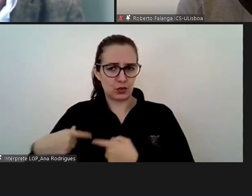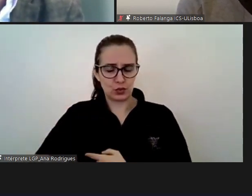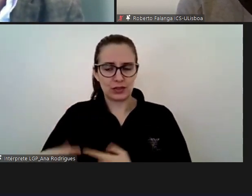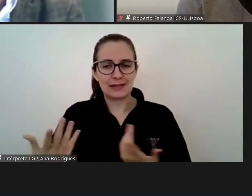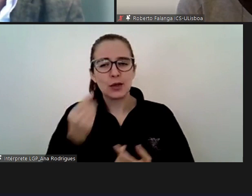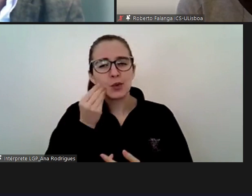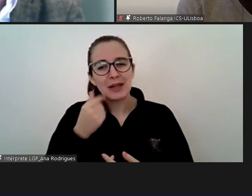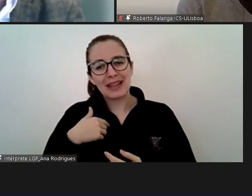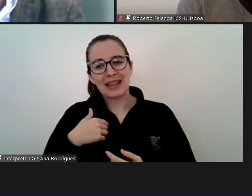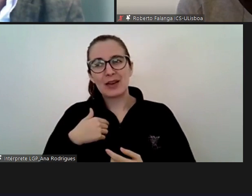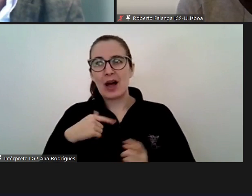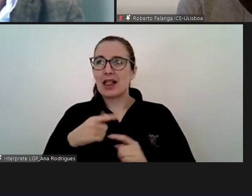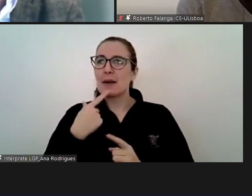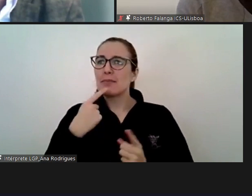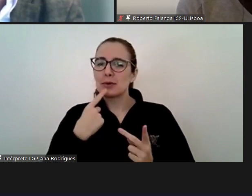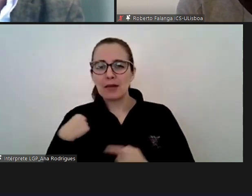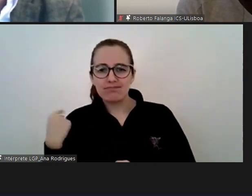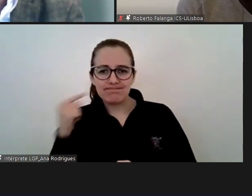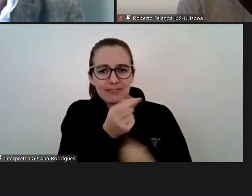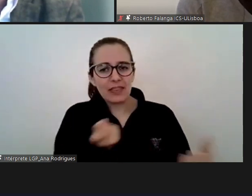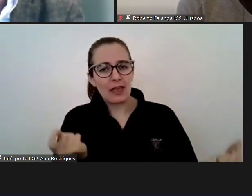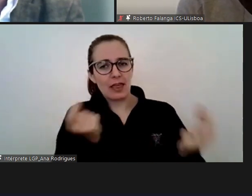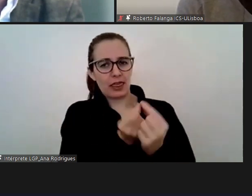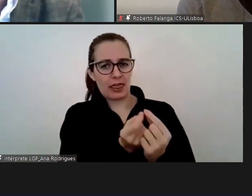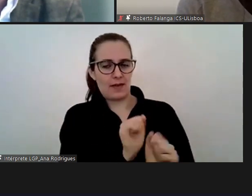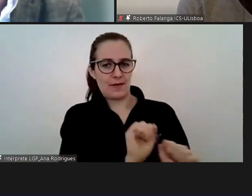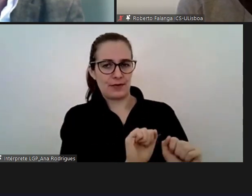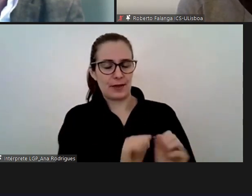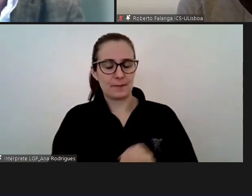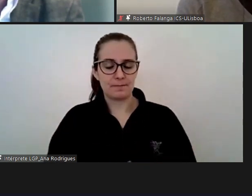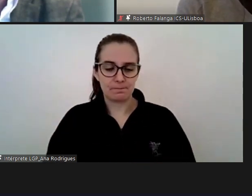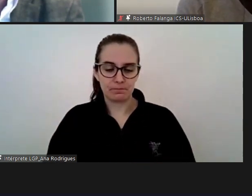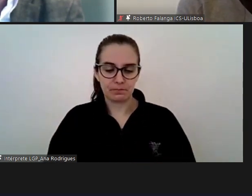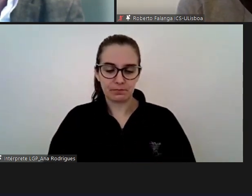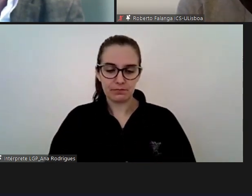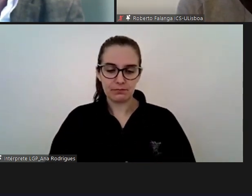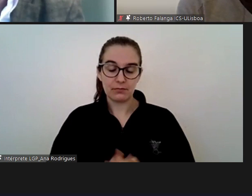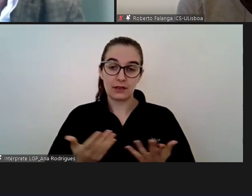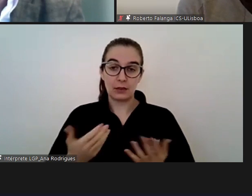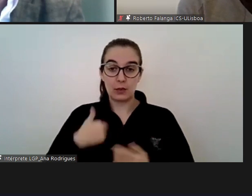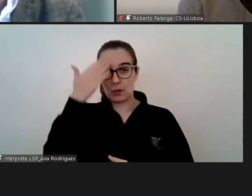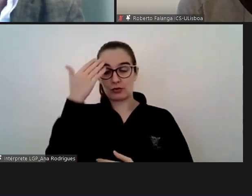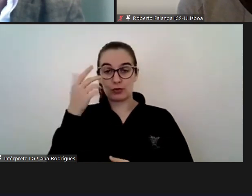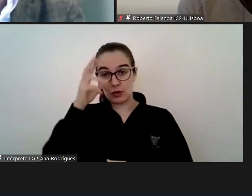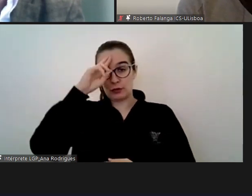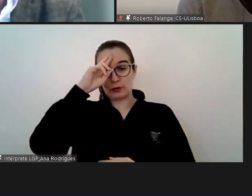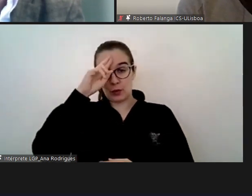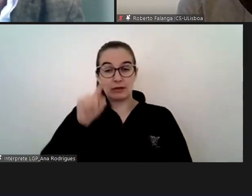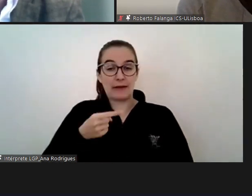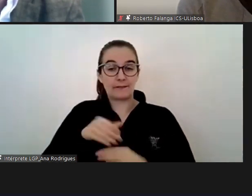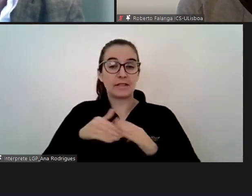exercemos para participar nesta democracia. E acho que o primeiro esforço é de